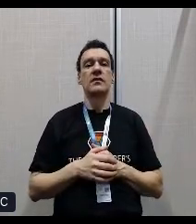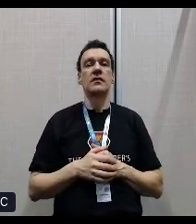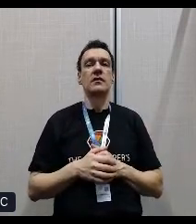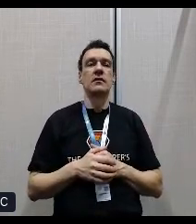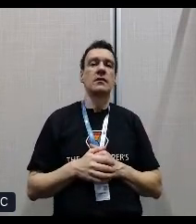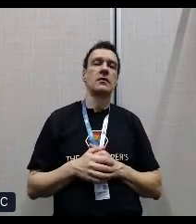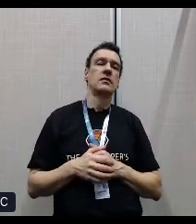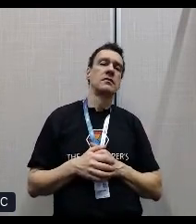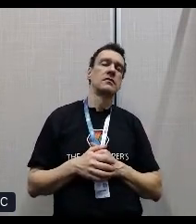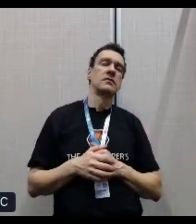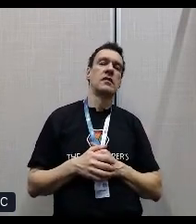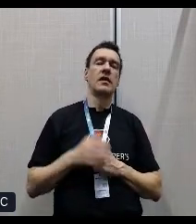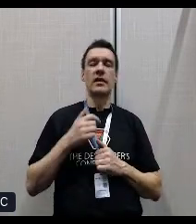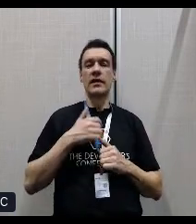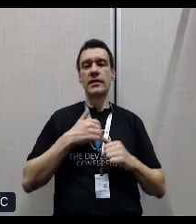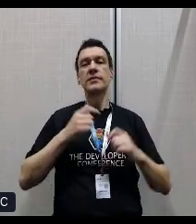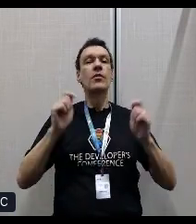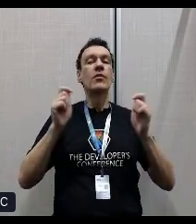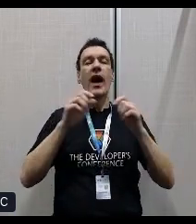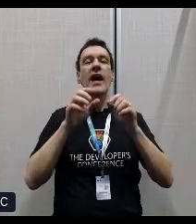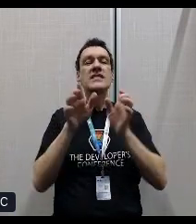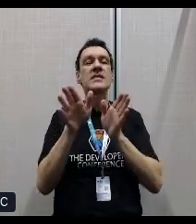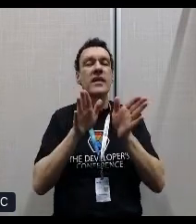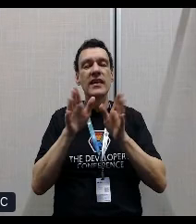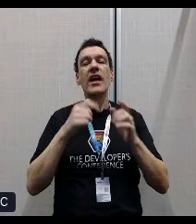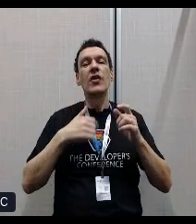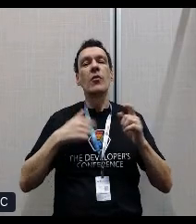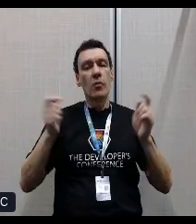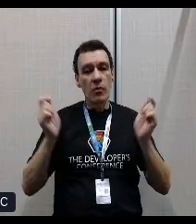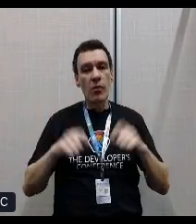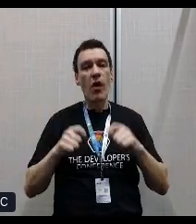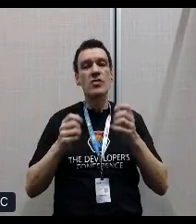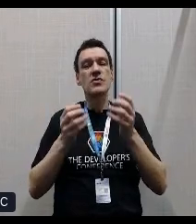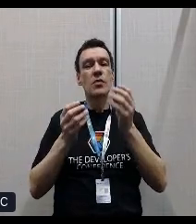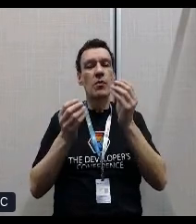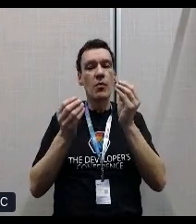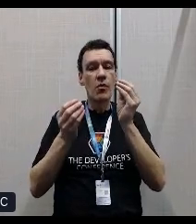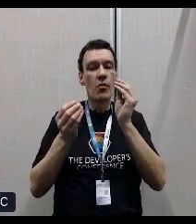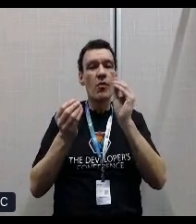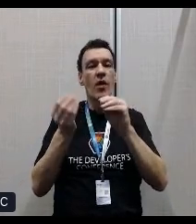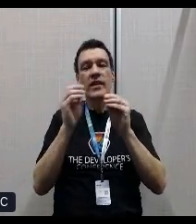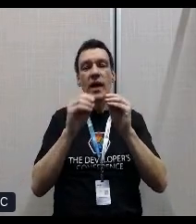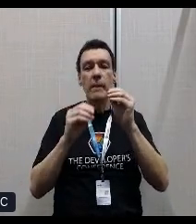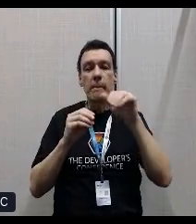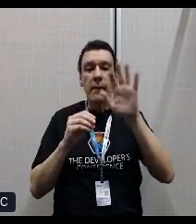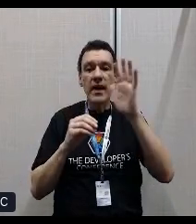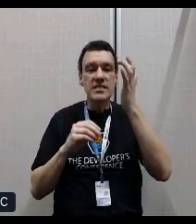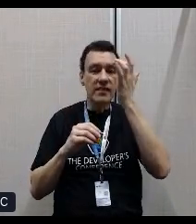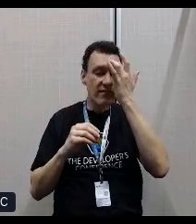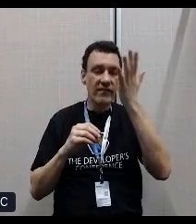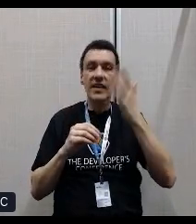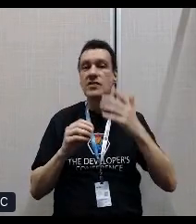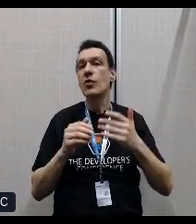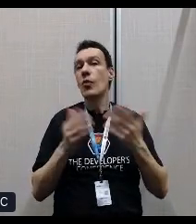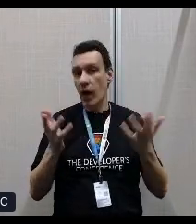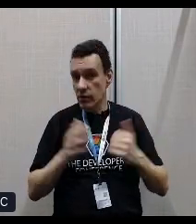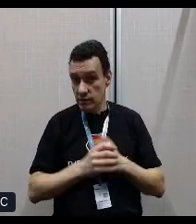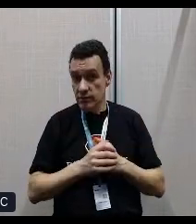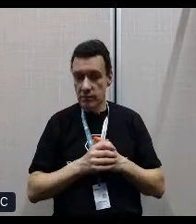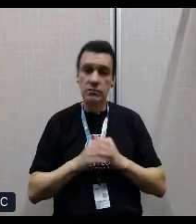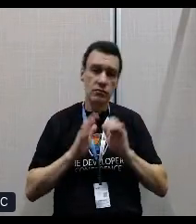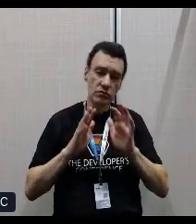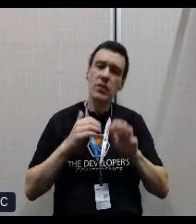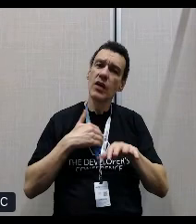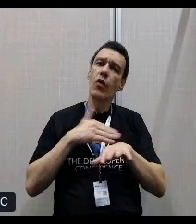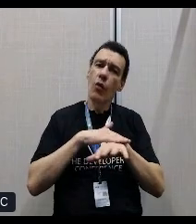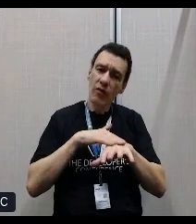posso implementar com mais facilidade? Então, eu vou lá na WCAG, segundo a minha equipe também, falo com a galera que está no desenvolvimento. Gente,